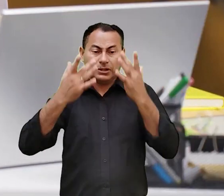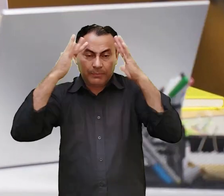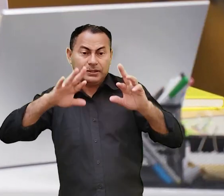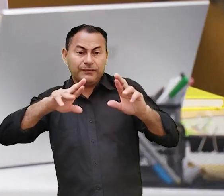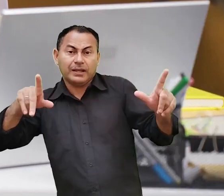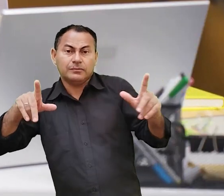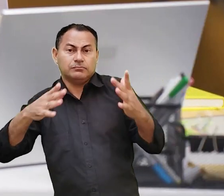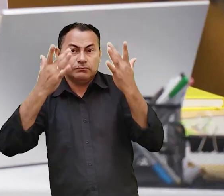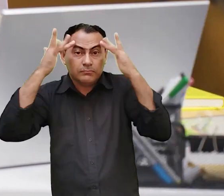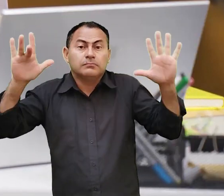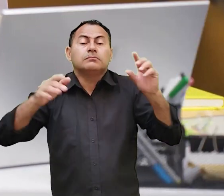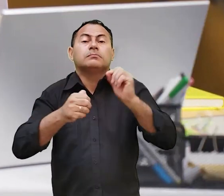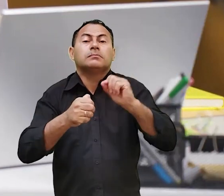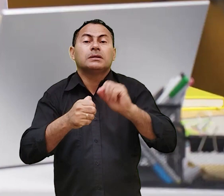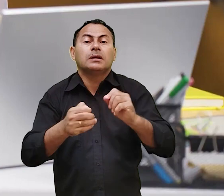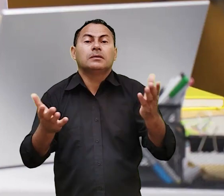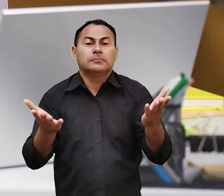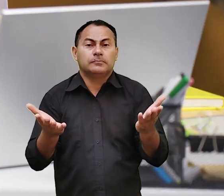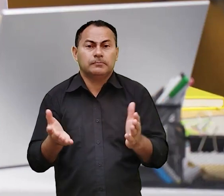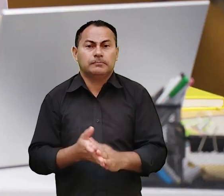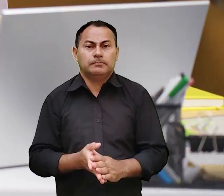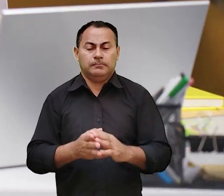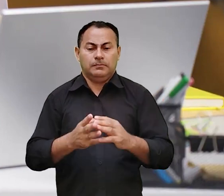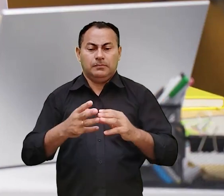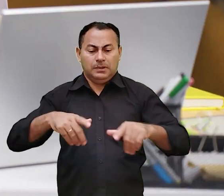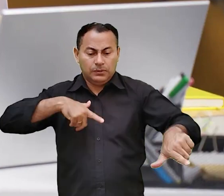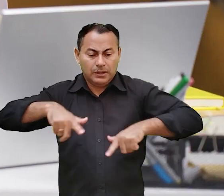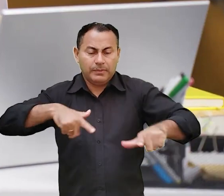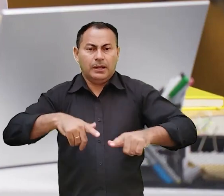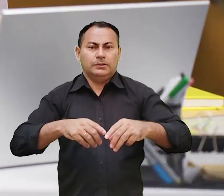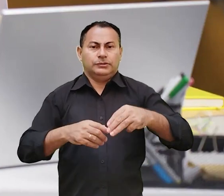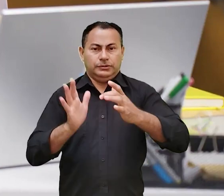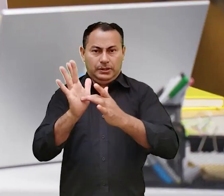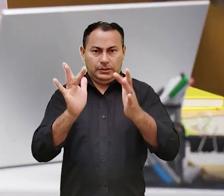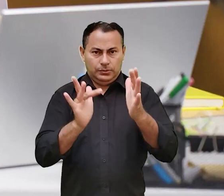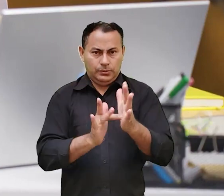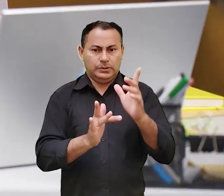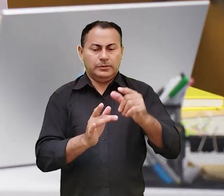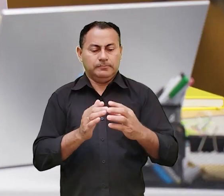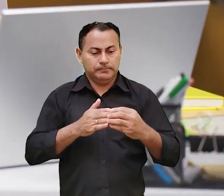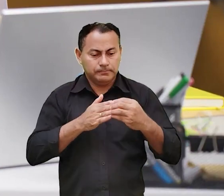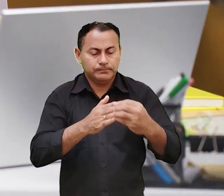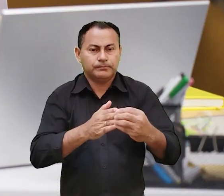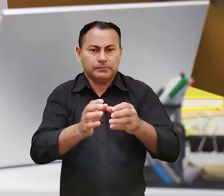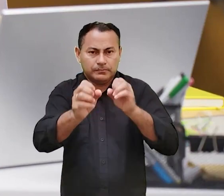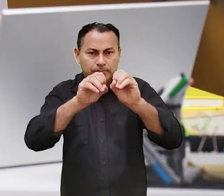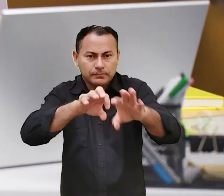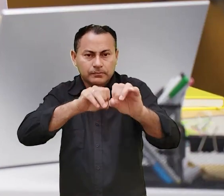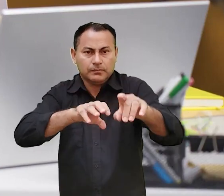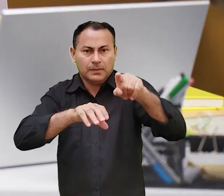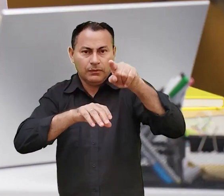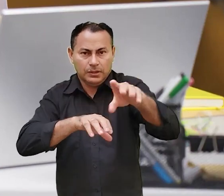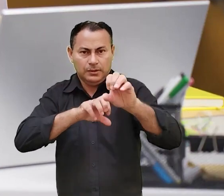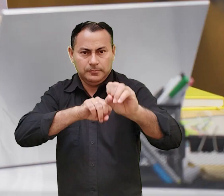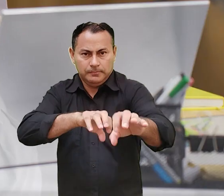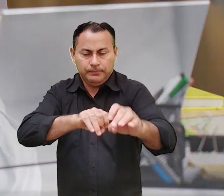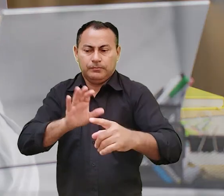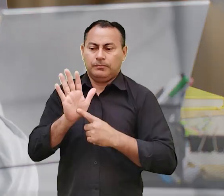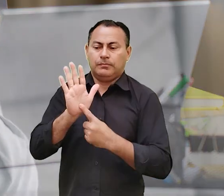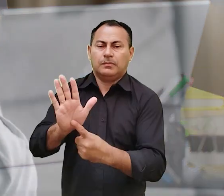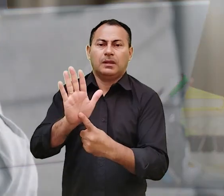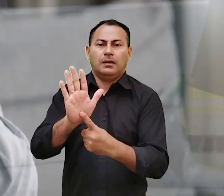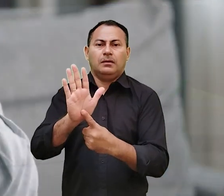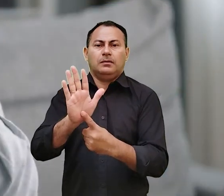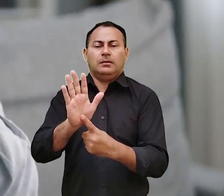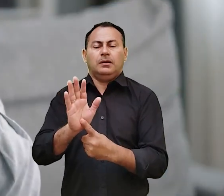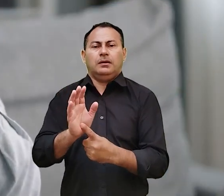se simplesmente não sabe o que fazer, então o ministério do Messias é dirigido a você. O seu manifesto